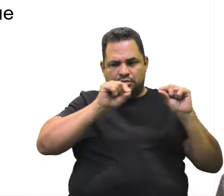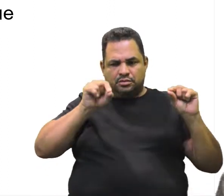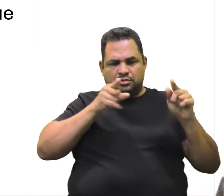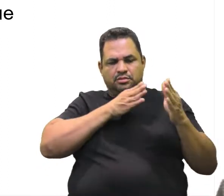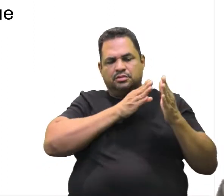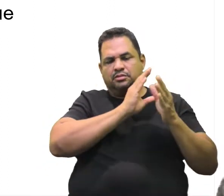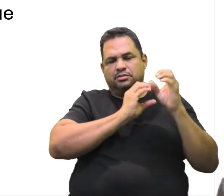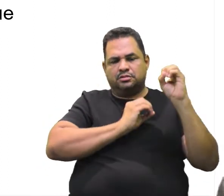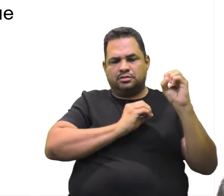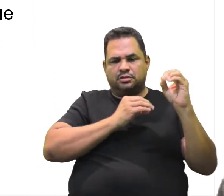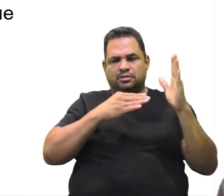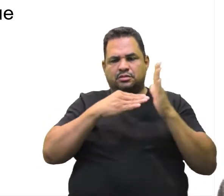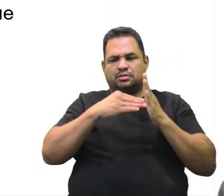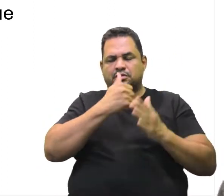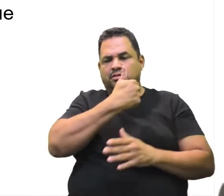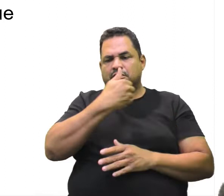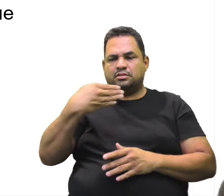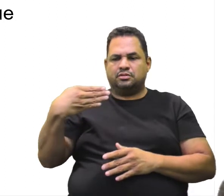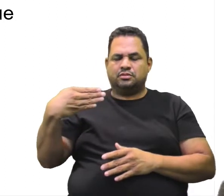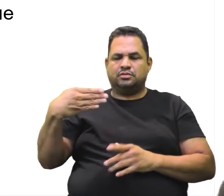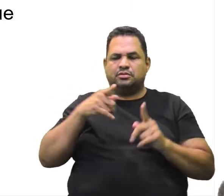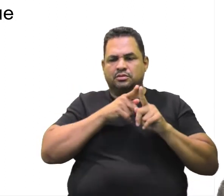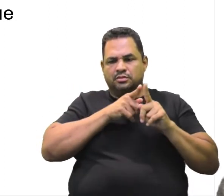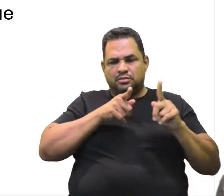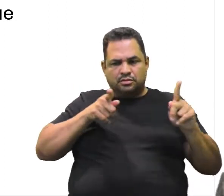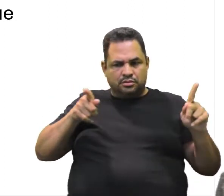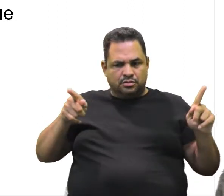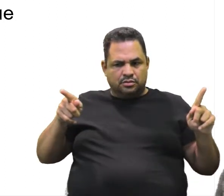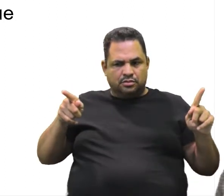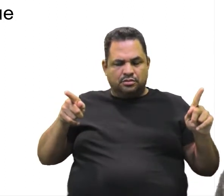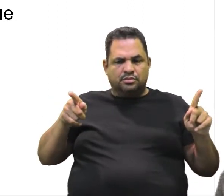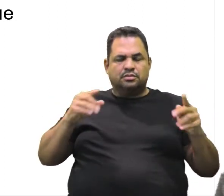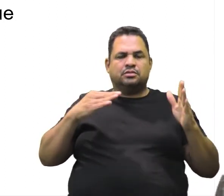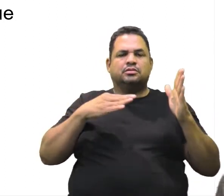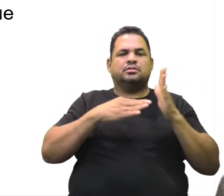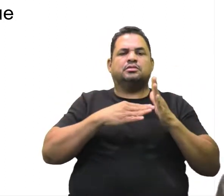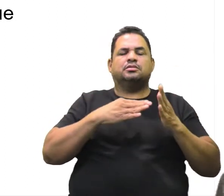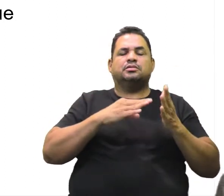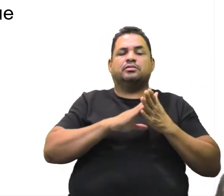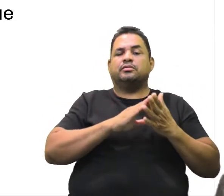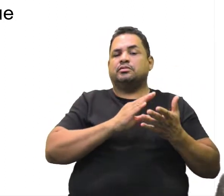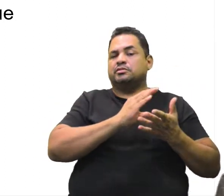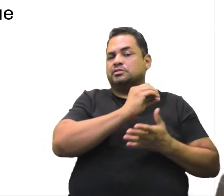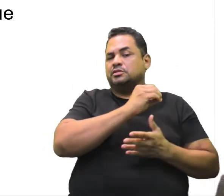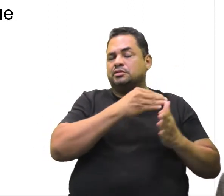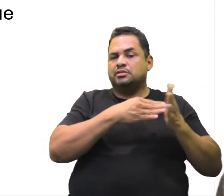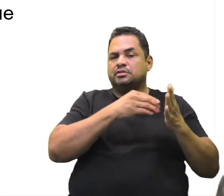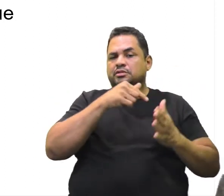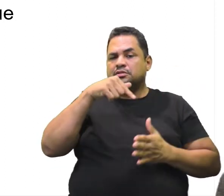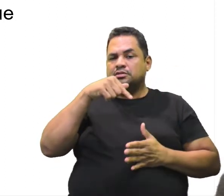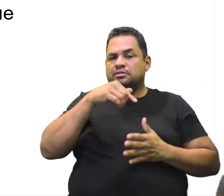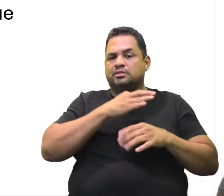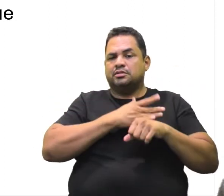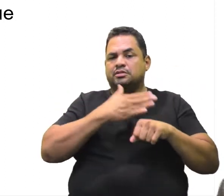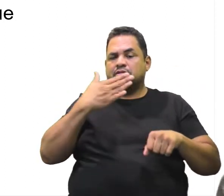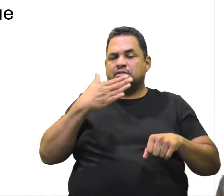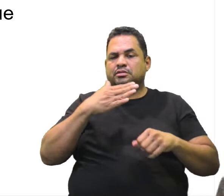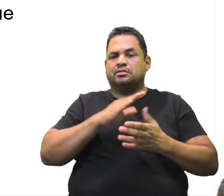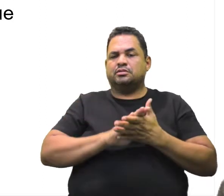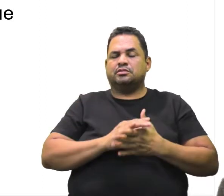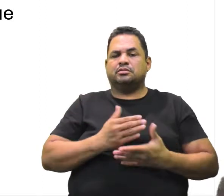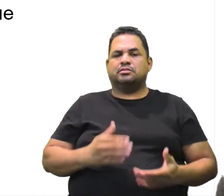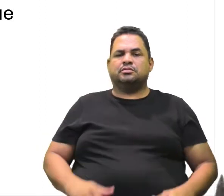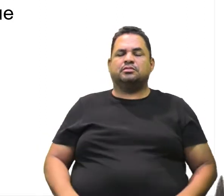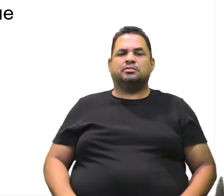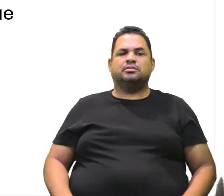a 14. Todo valor de 0 até 7 é ácido, de 7 a 14 é básico, 7 é o